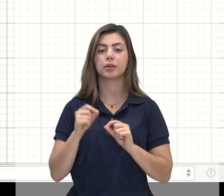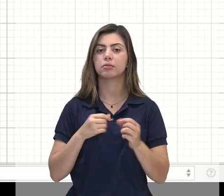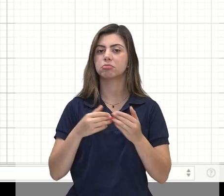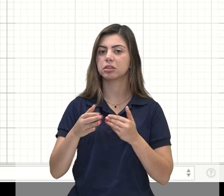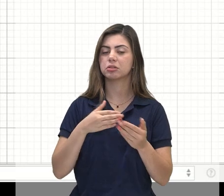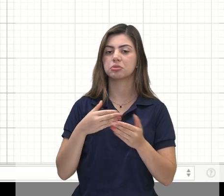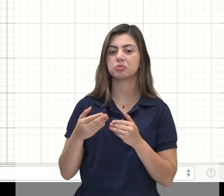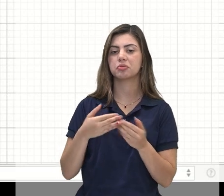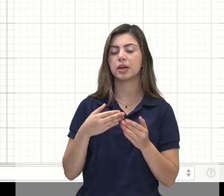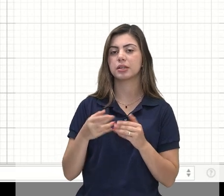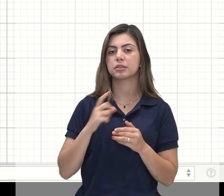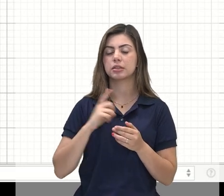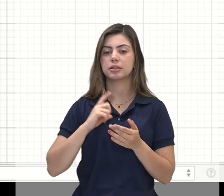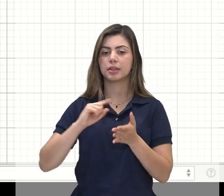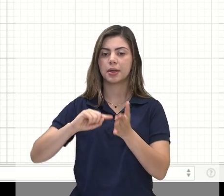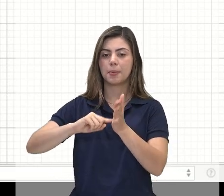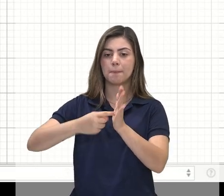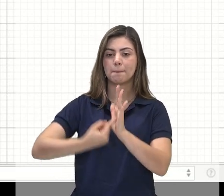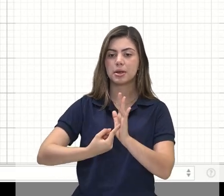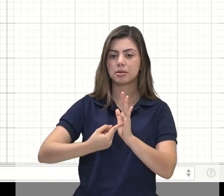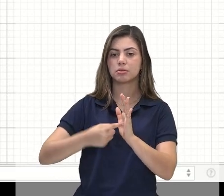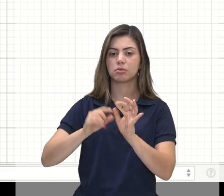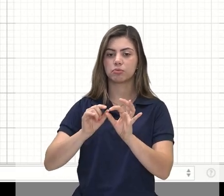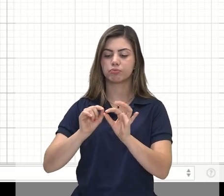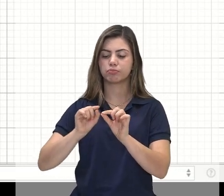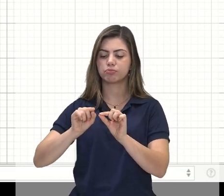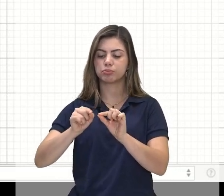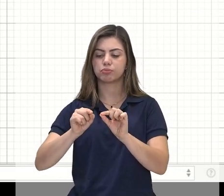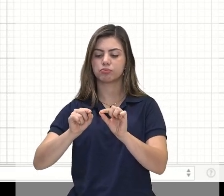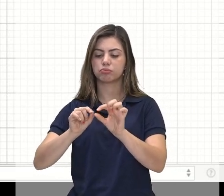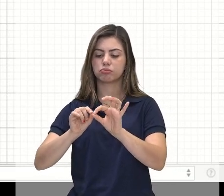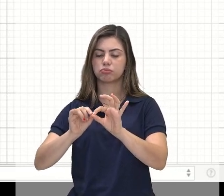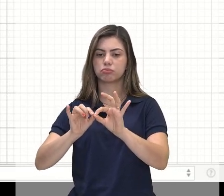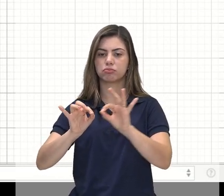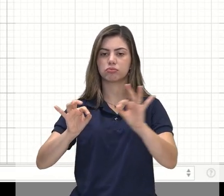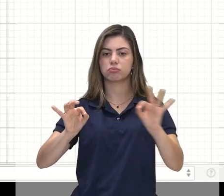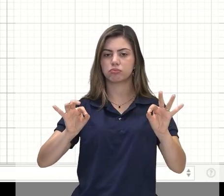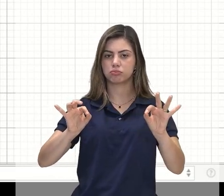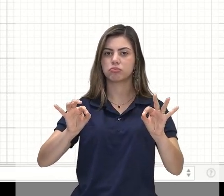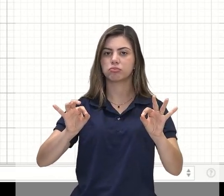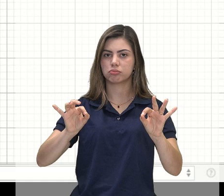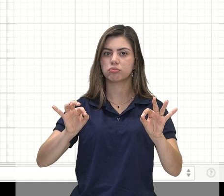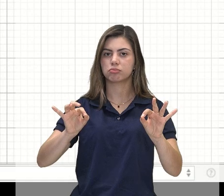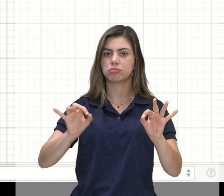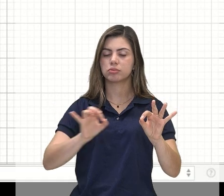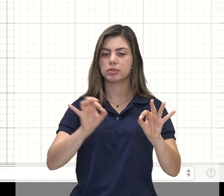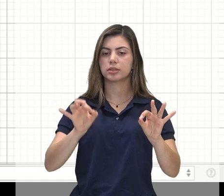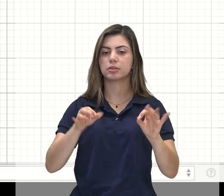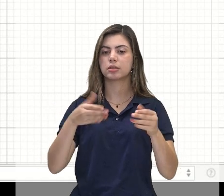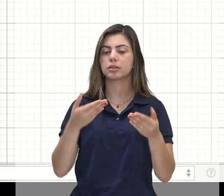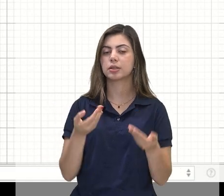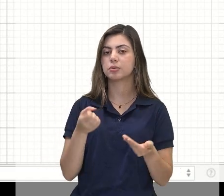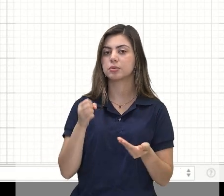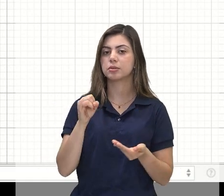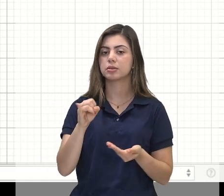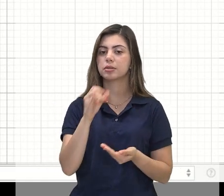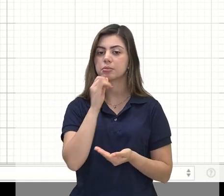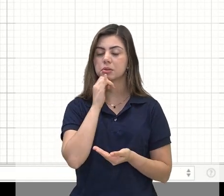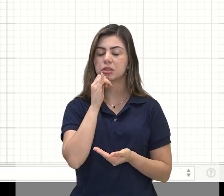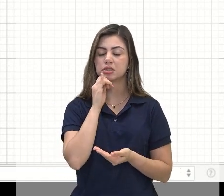medida que parta do centro até a nossa circunferência aqui. Então, se nós afixarmos um ponto qualquer